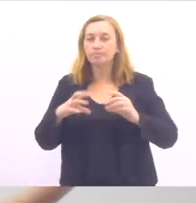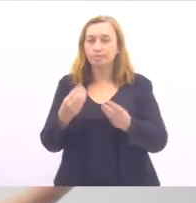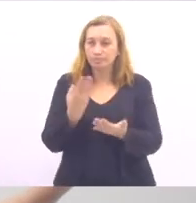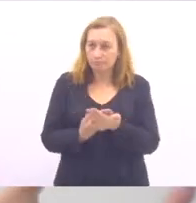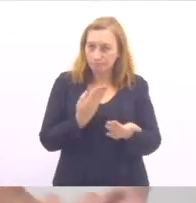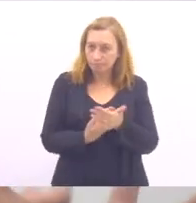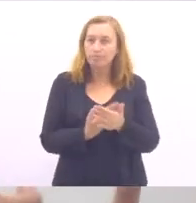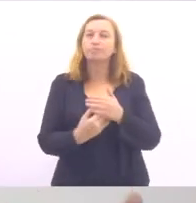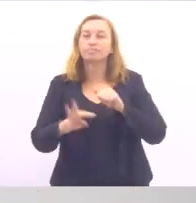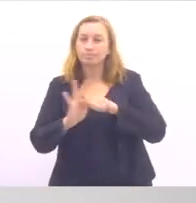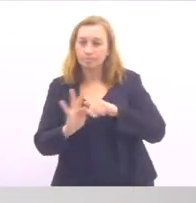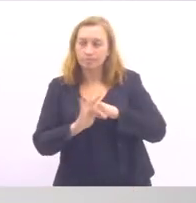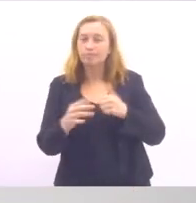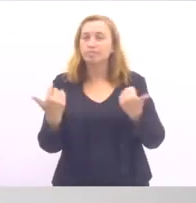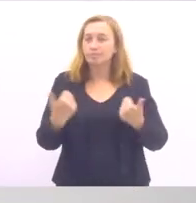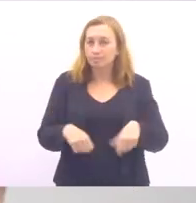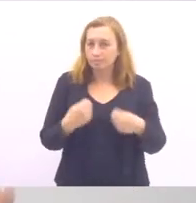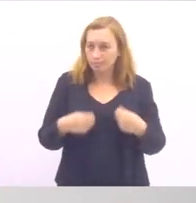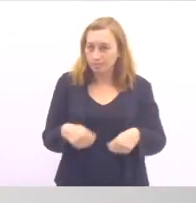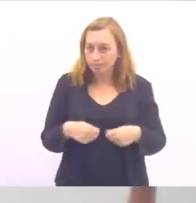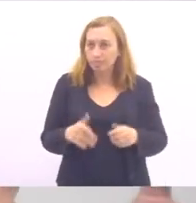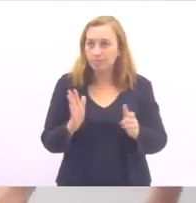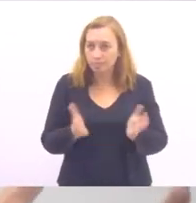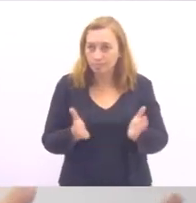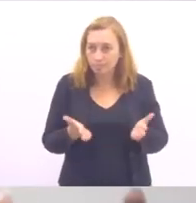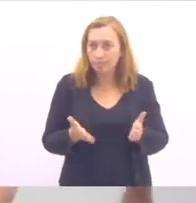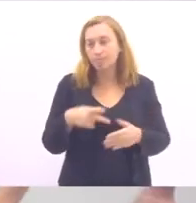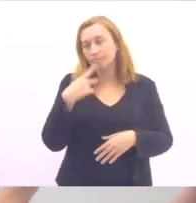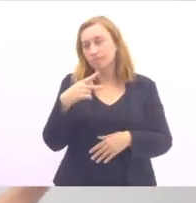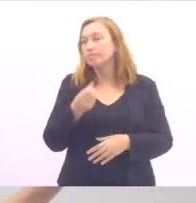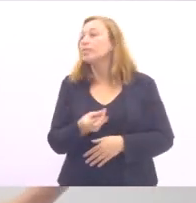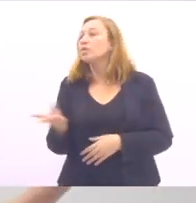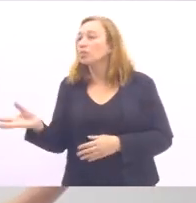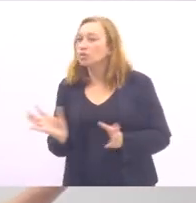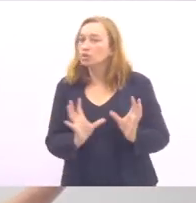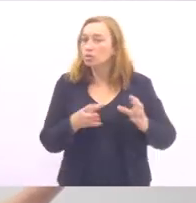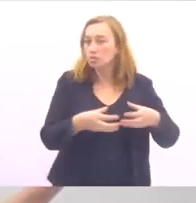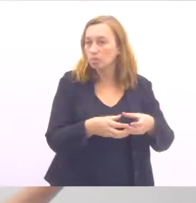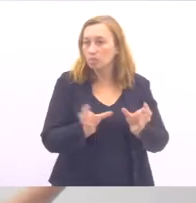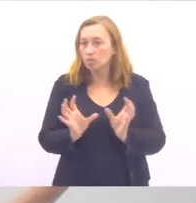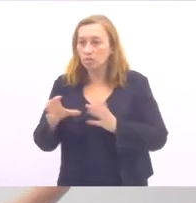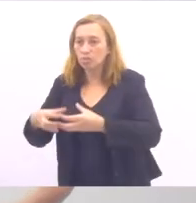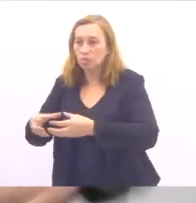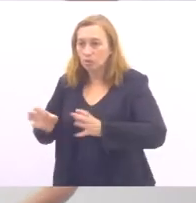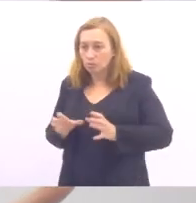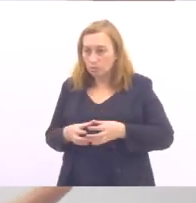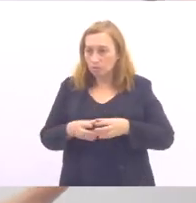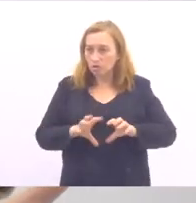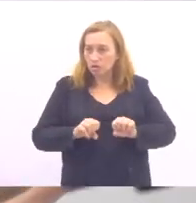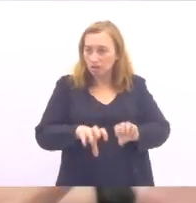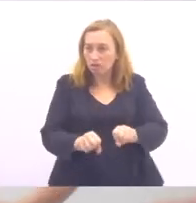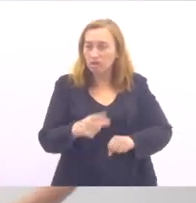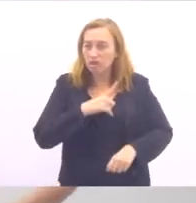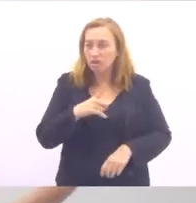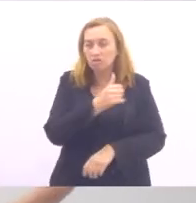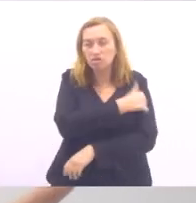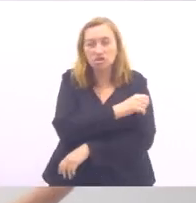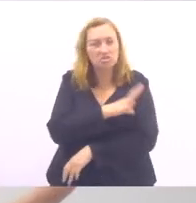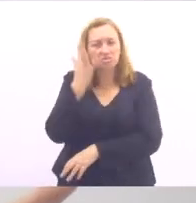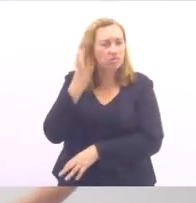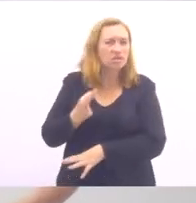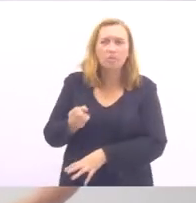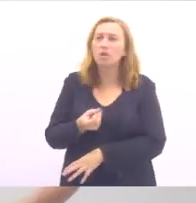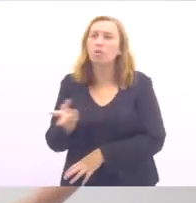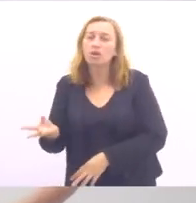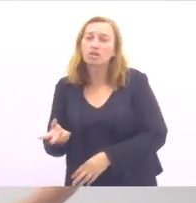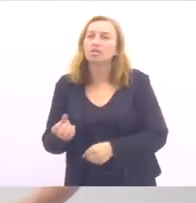estudos técnicos que a gente precisa, que hoje, se a gente for falar quantas cooperativas tem no Rio de Janeiro, ninguém aqui sabe quantas tem.